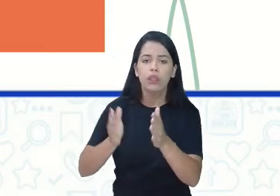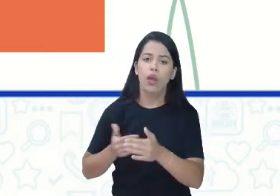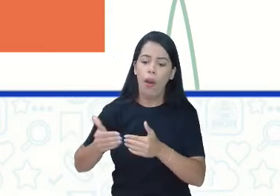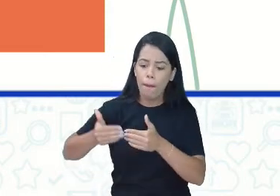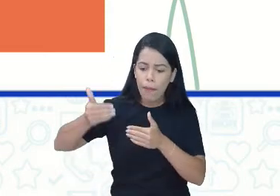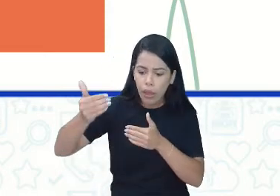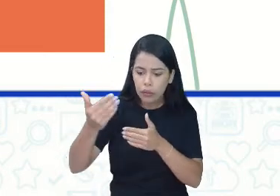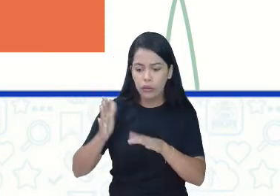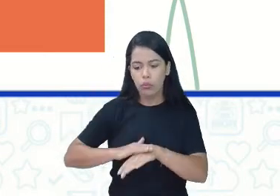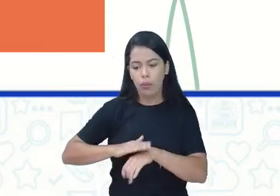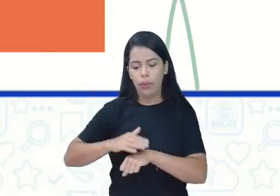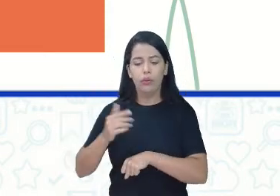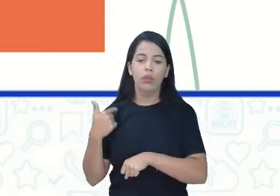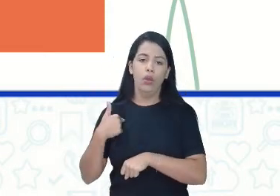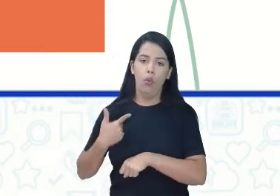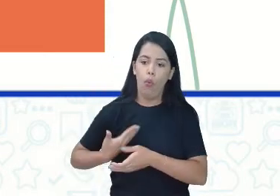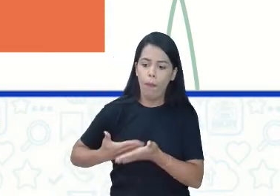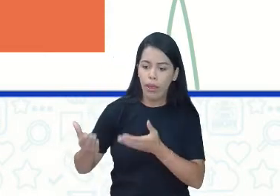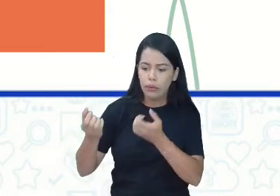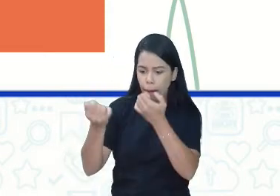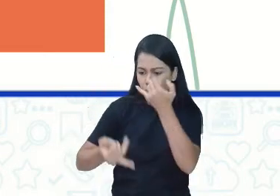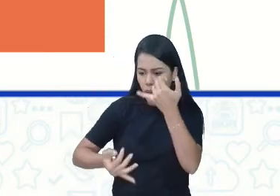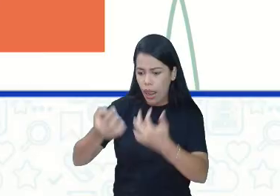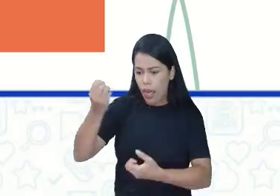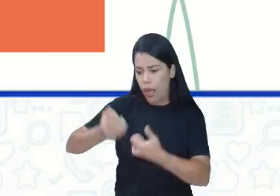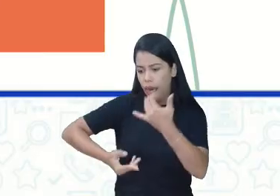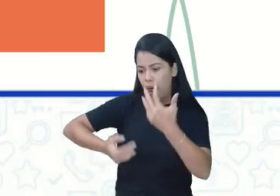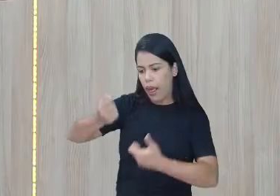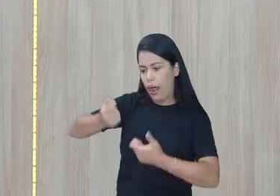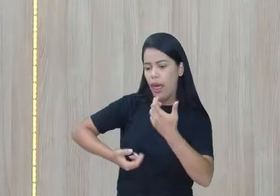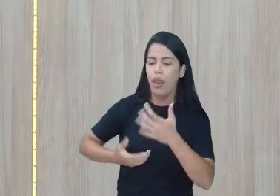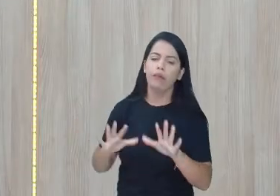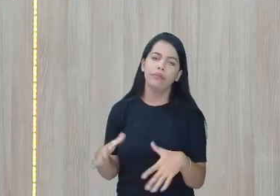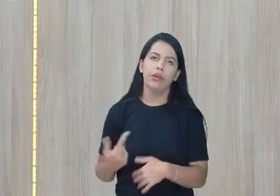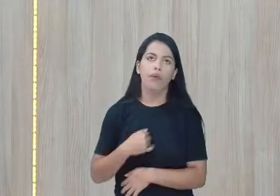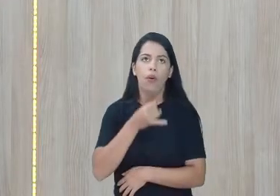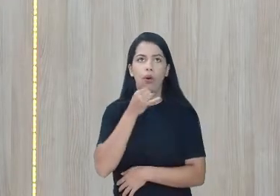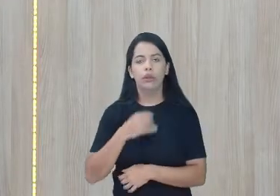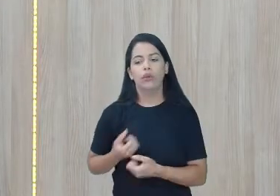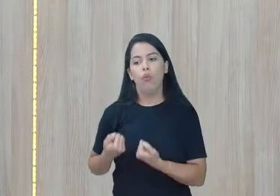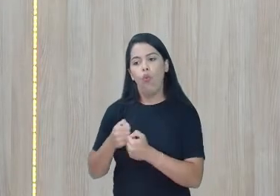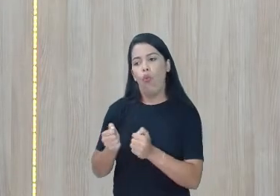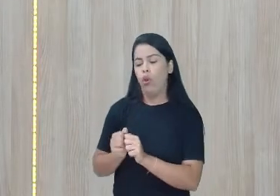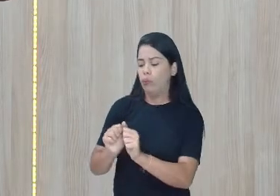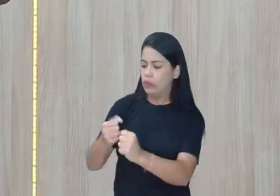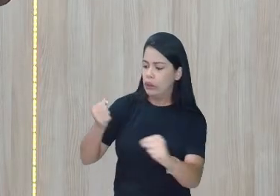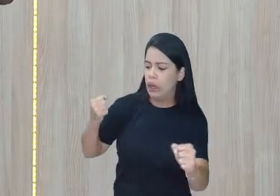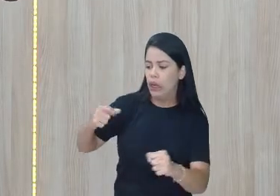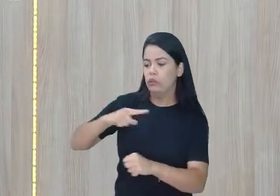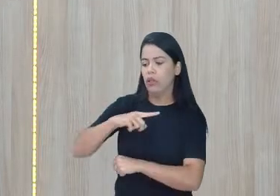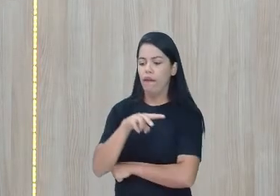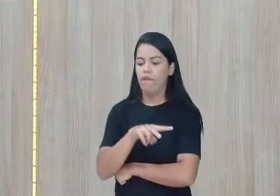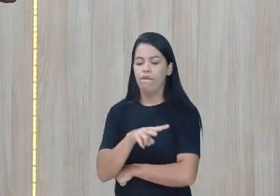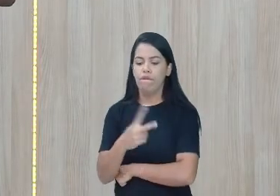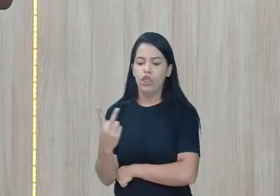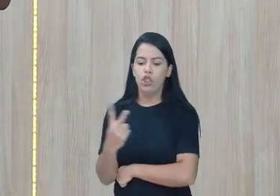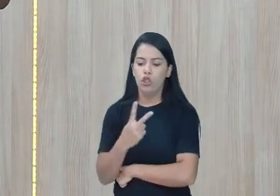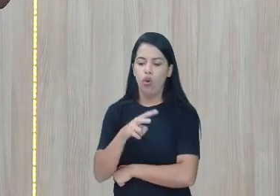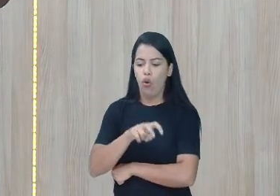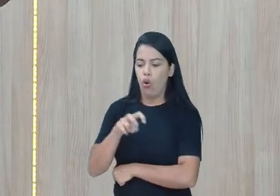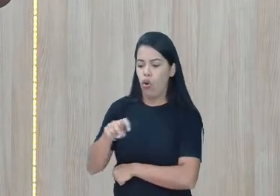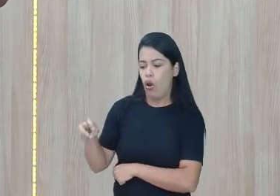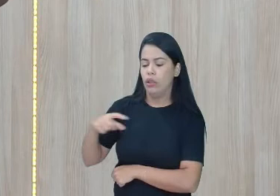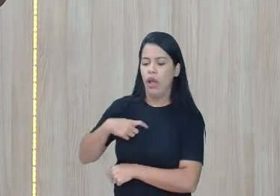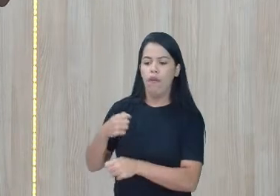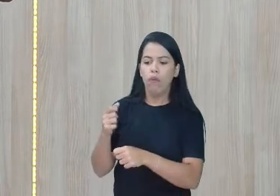começo a descrever o aspecto do ônibus. Ele era grande, tinha 22 assentos, estava cheio,